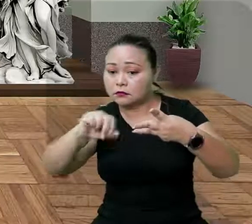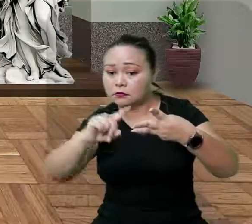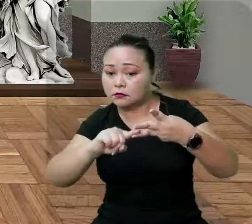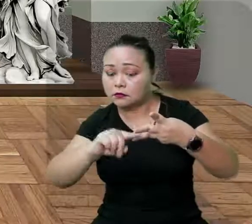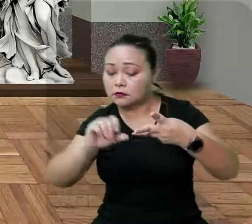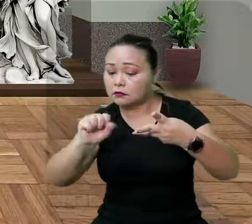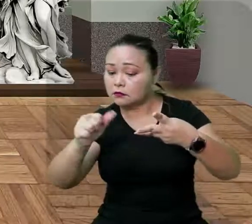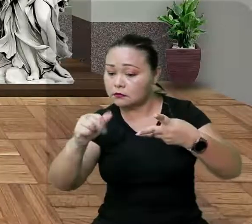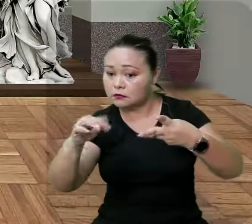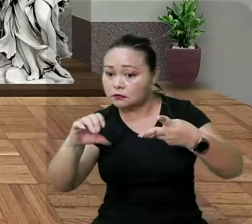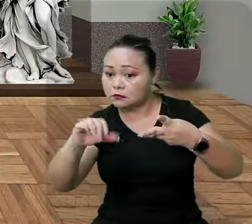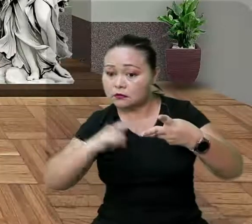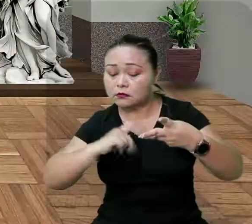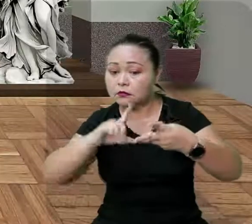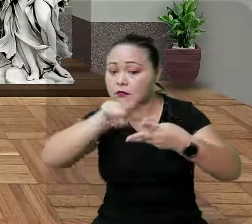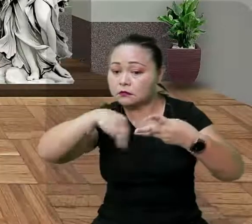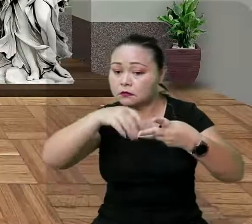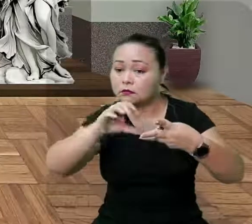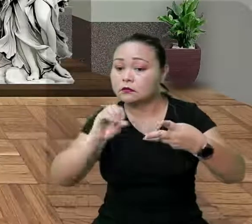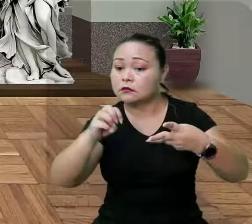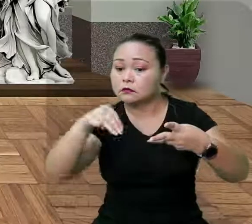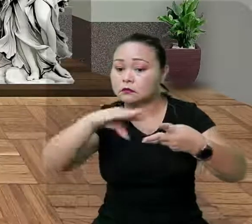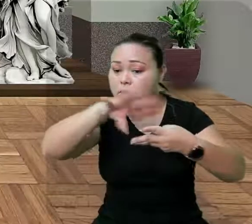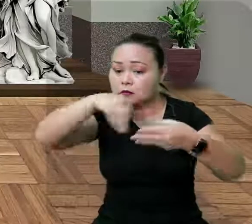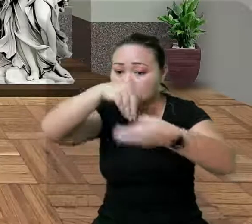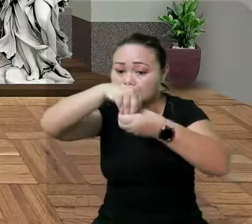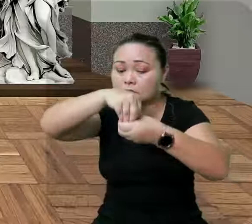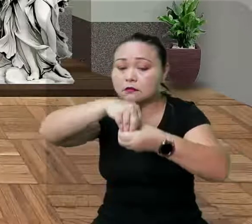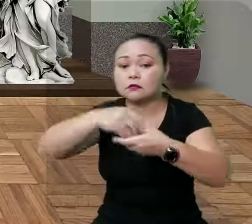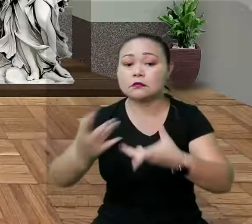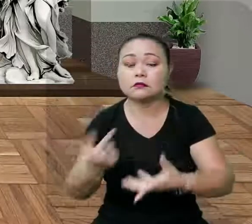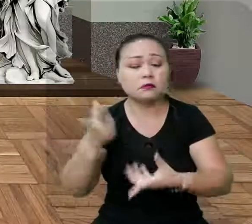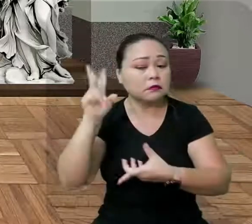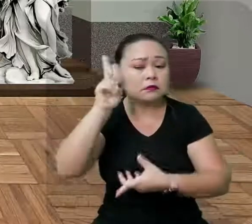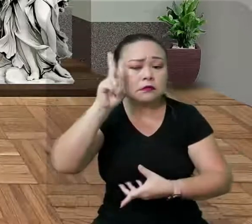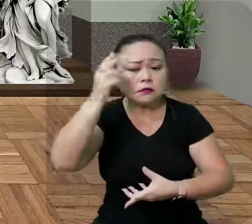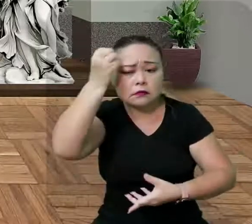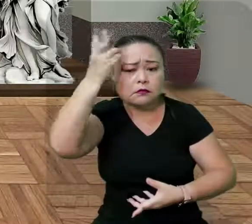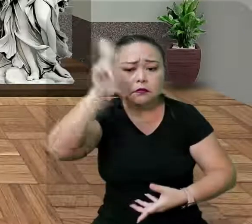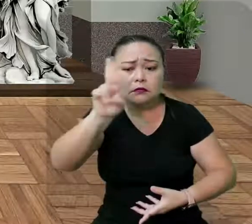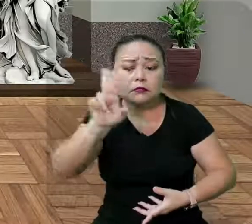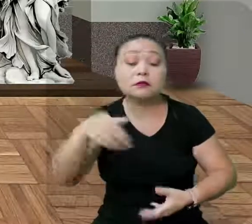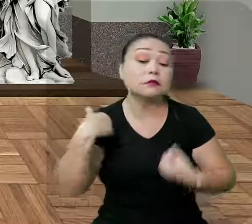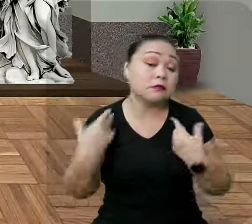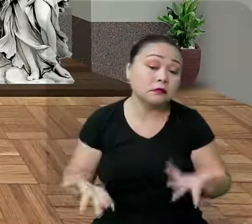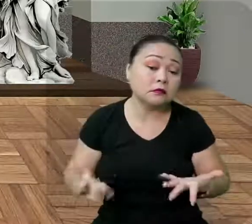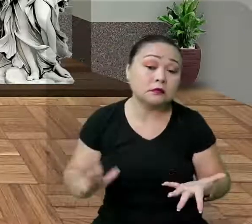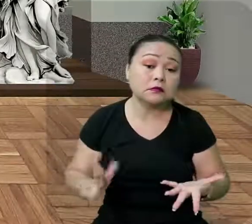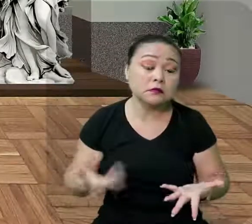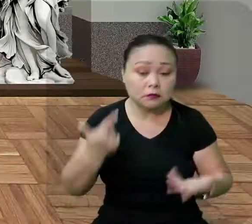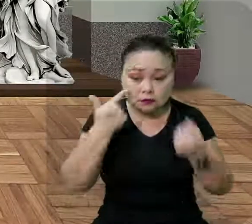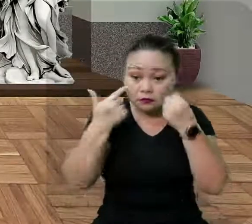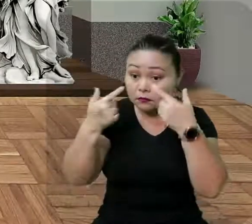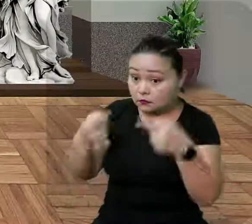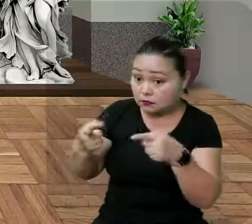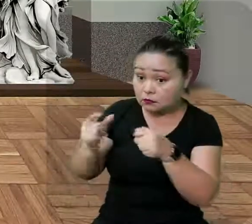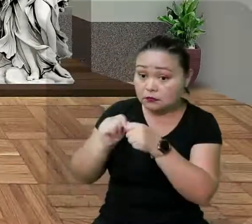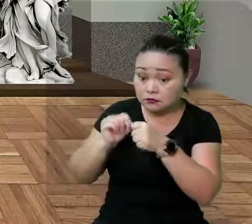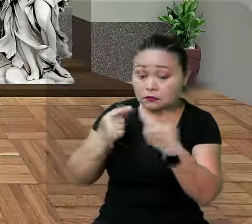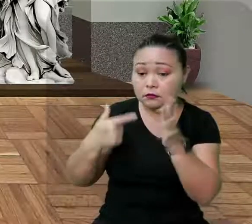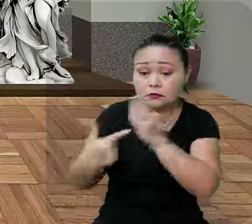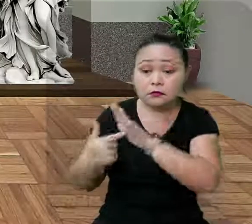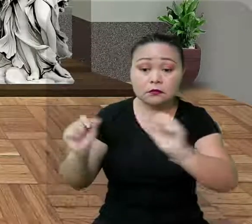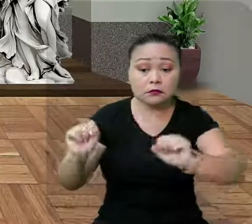os ômegas deve ser ômegas e juntar todas essas utilização tô tentando lembrar que humano mas enfim presta atenção agora